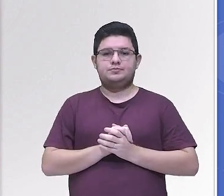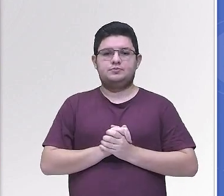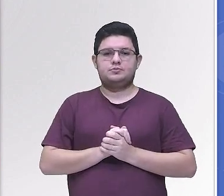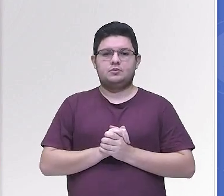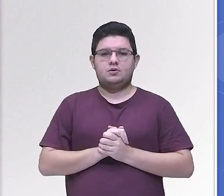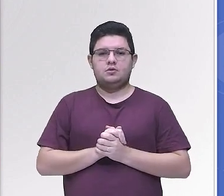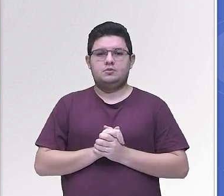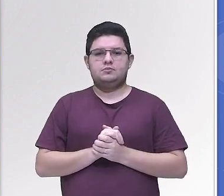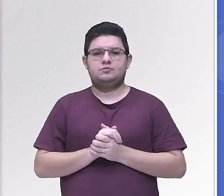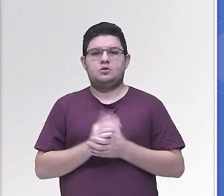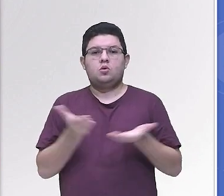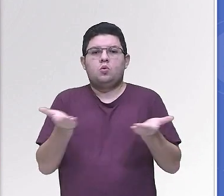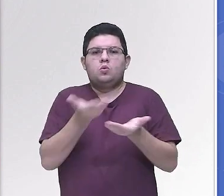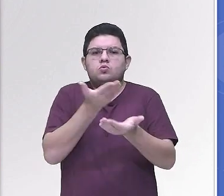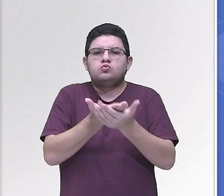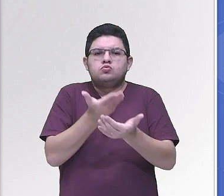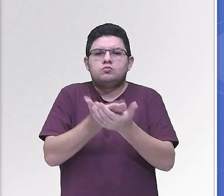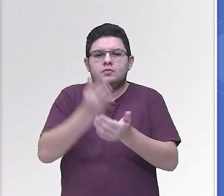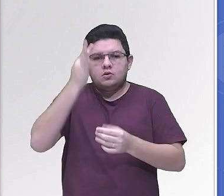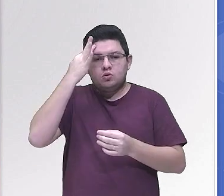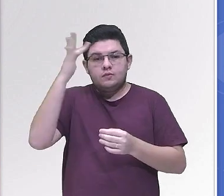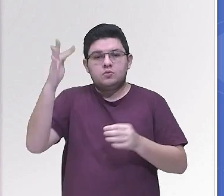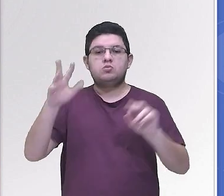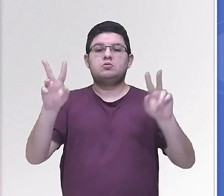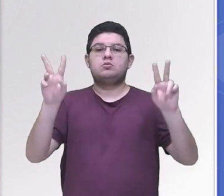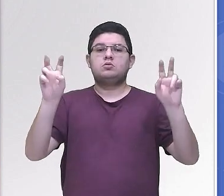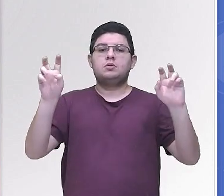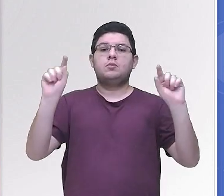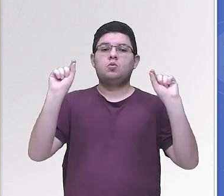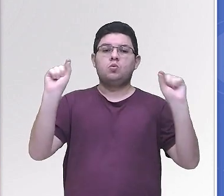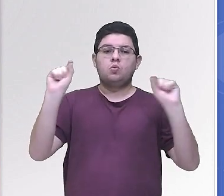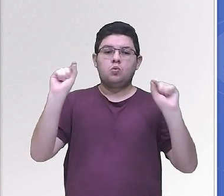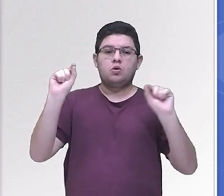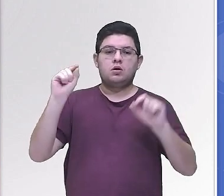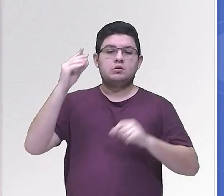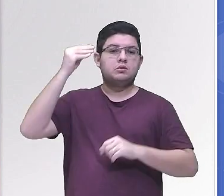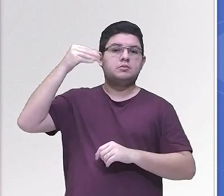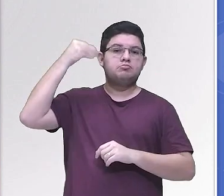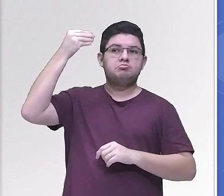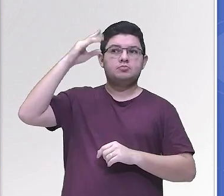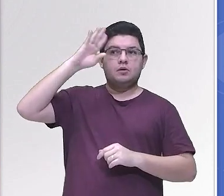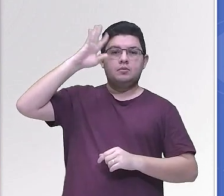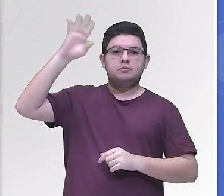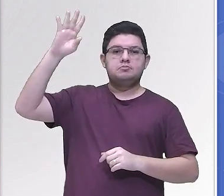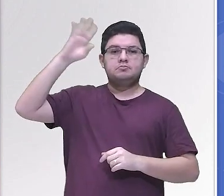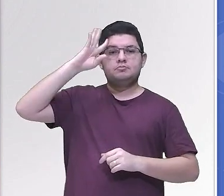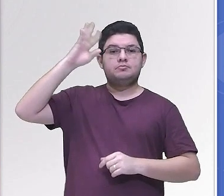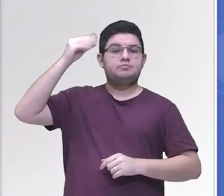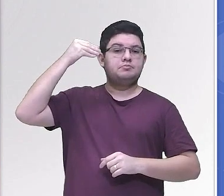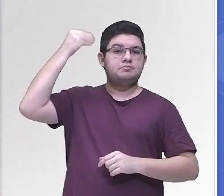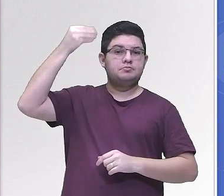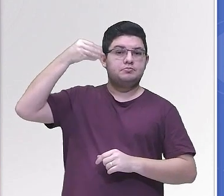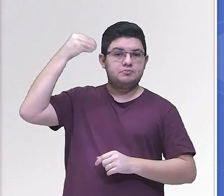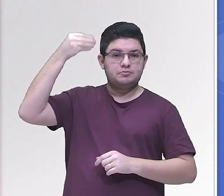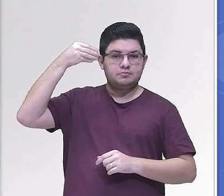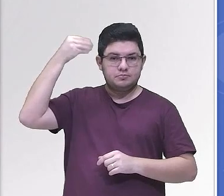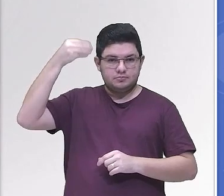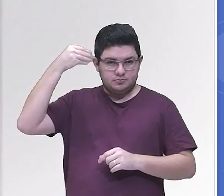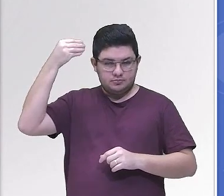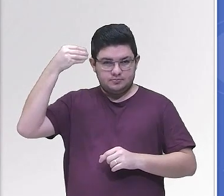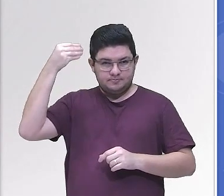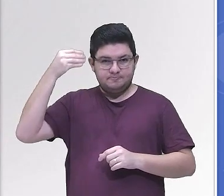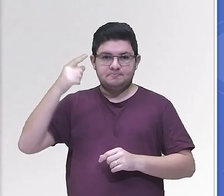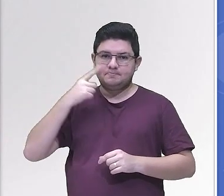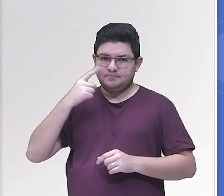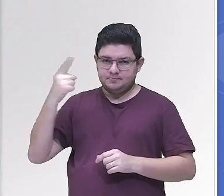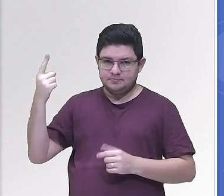filosofia hoje tem como tema experiência do pensamento. Olha só, experiência do